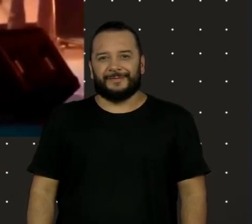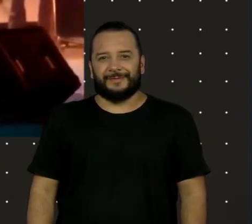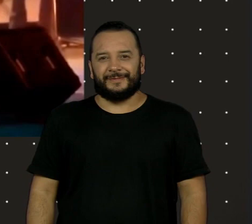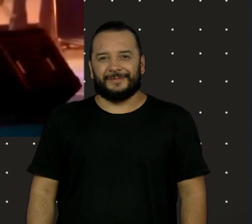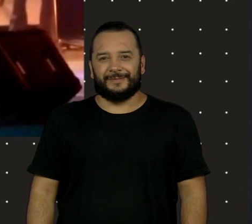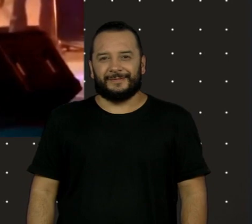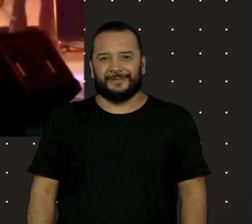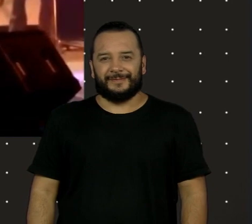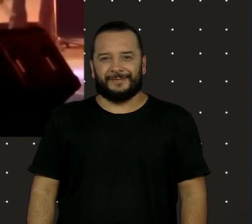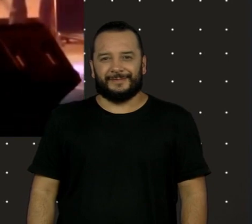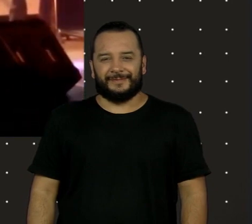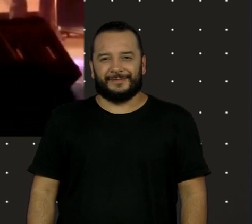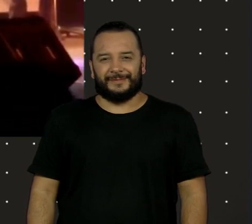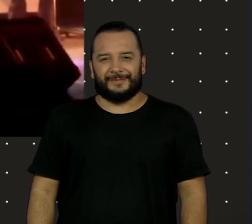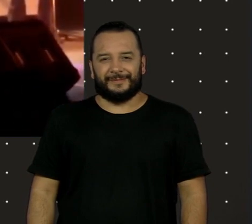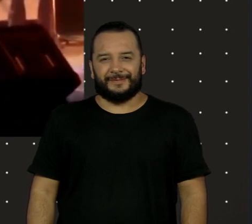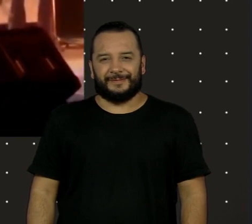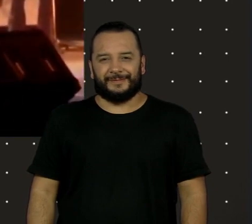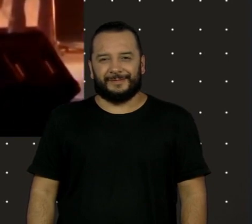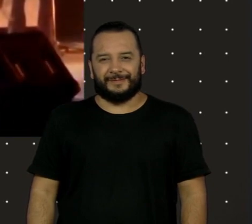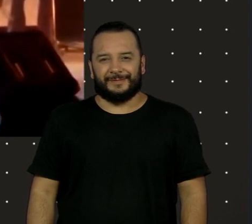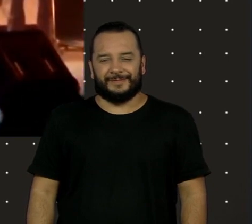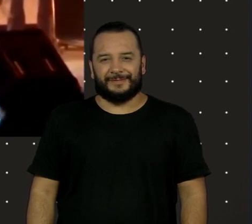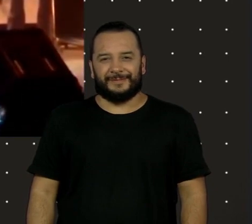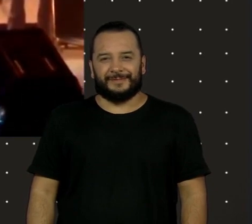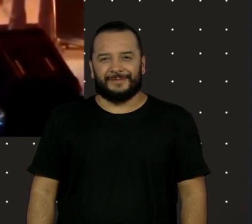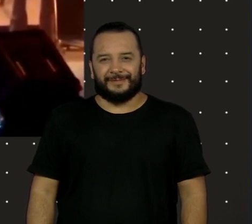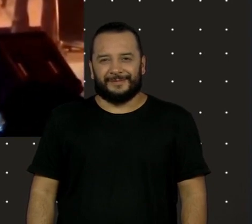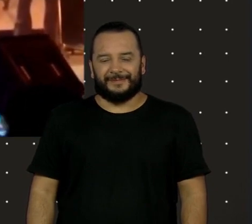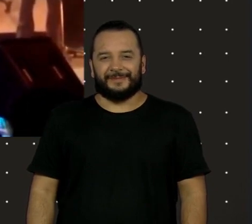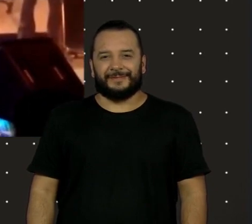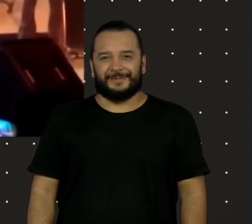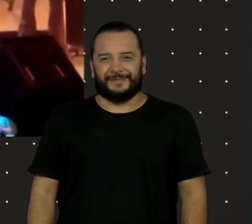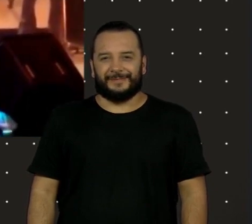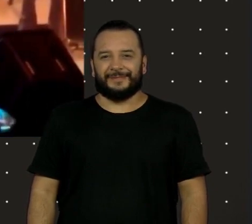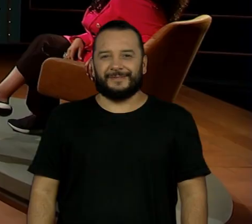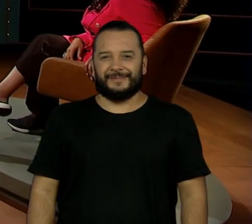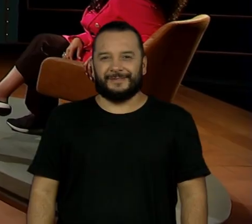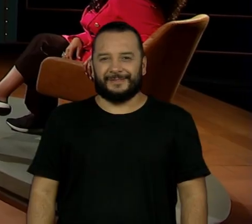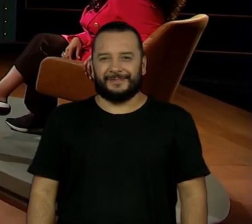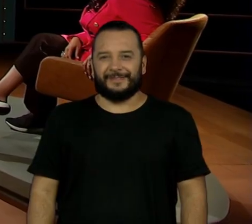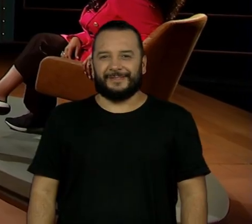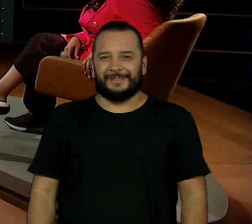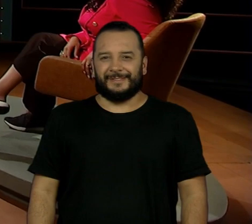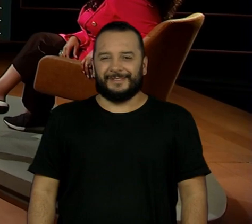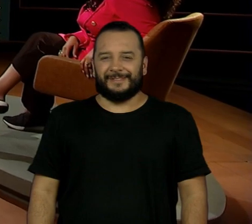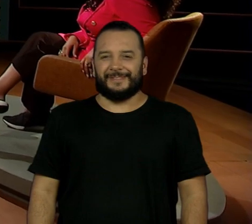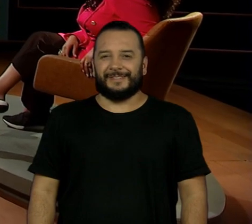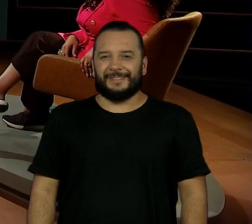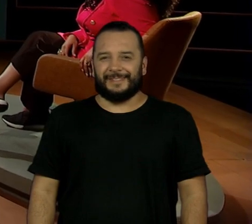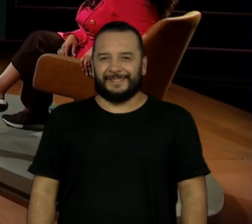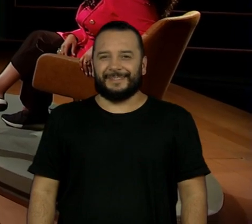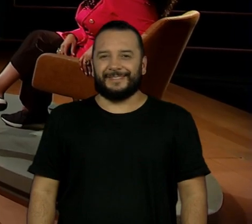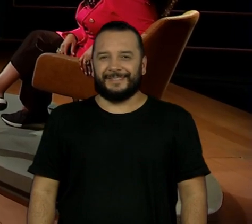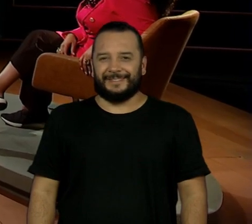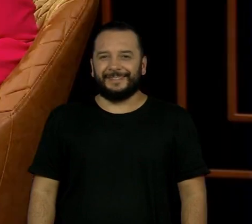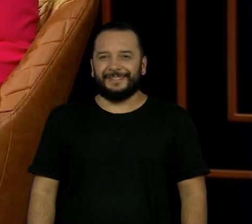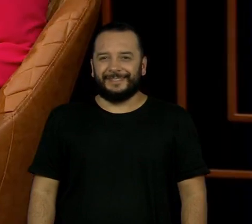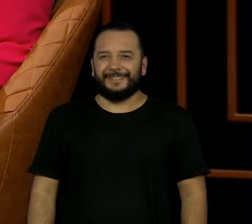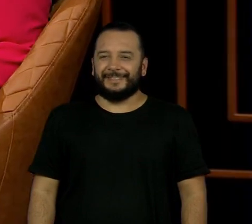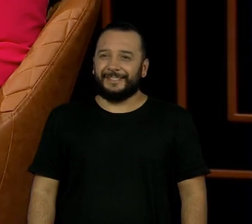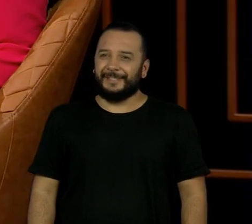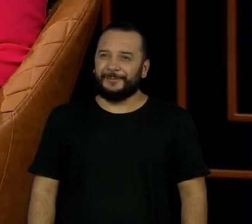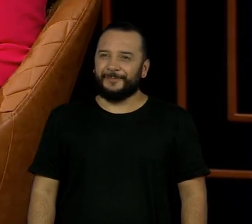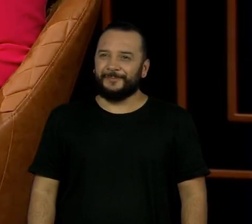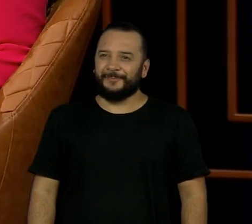nega, viu? Segura nega, segura nega, viu? Eu com a